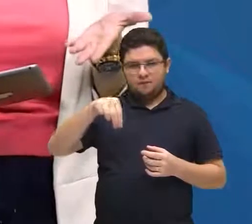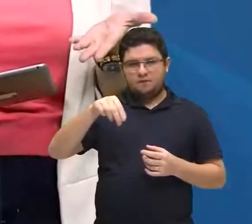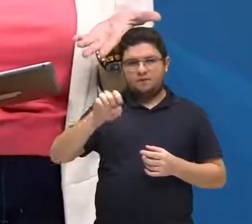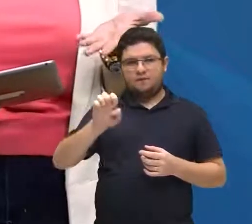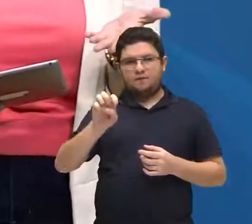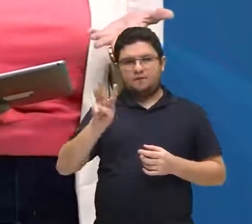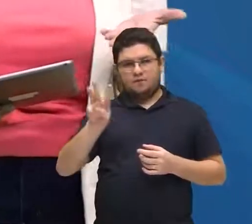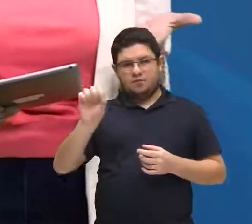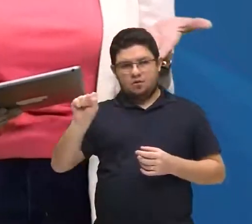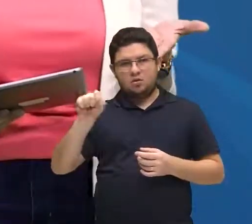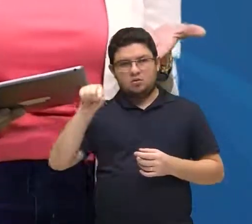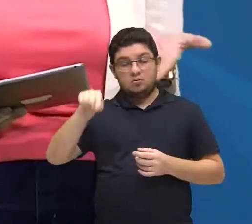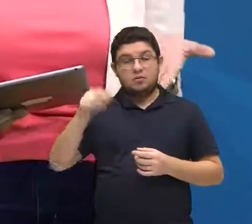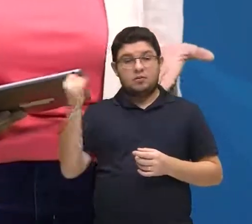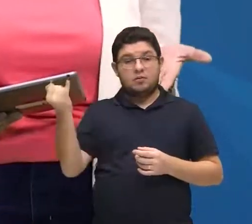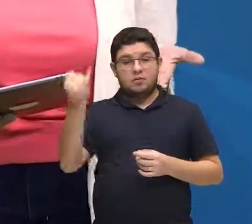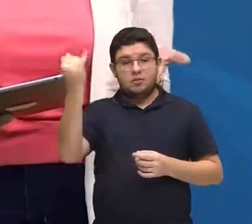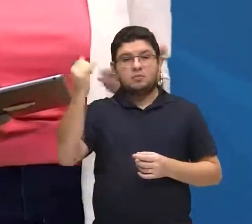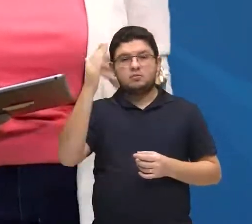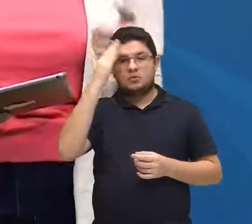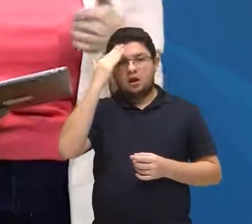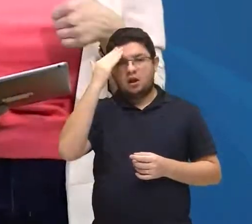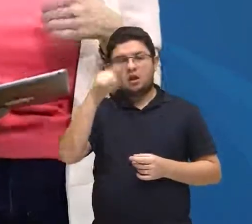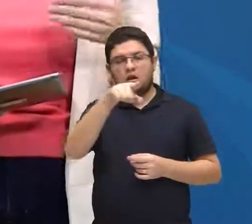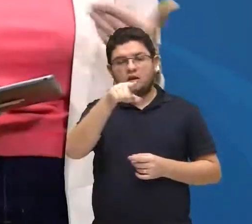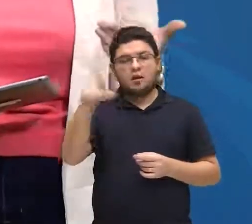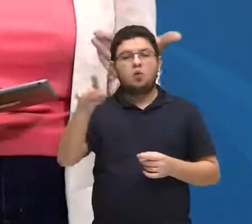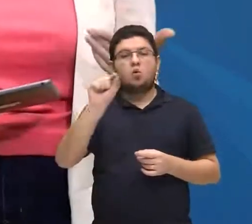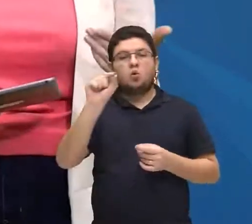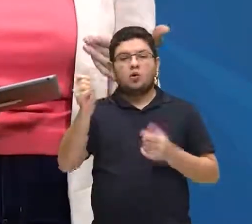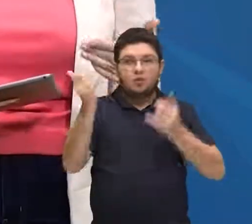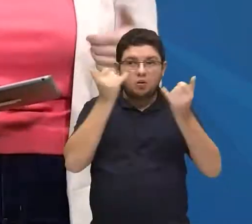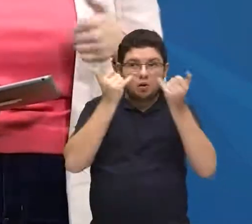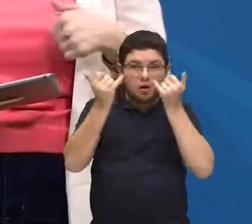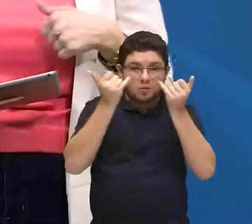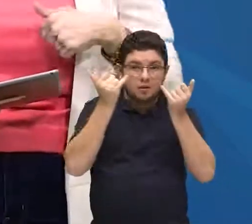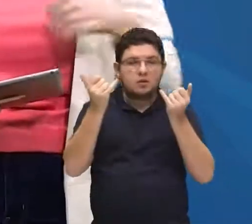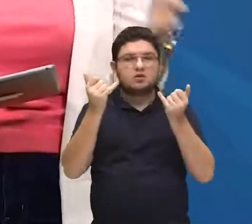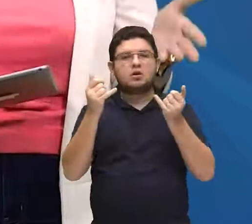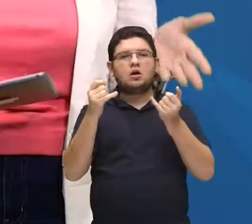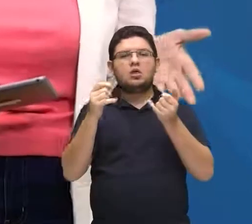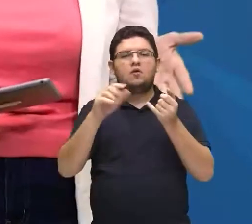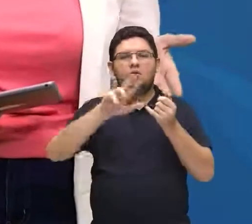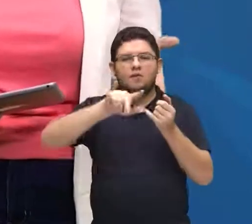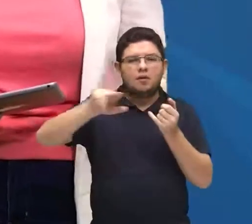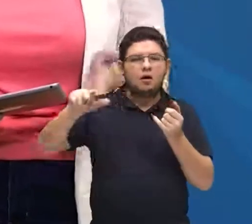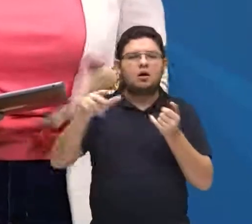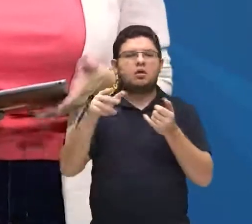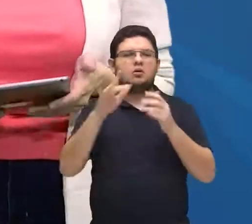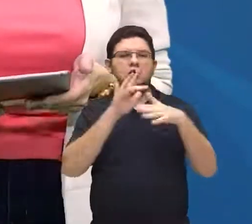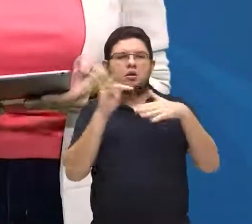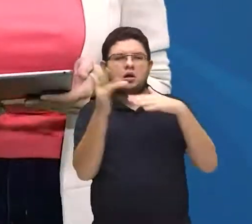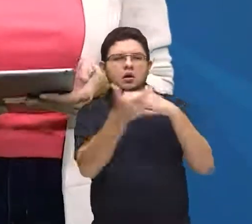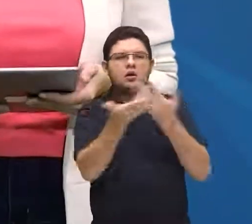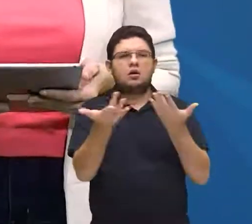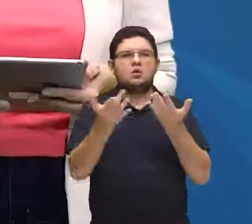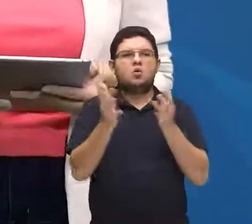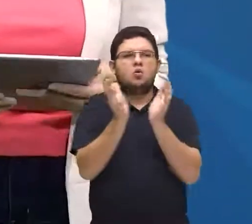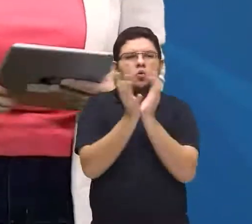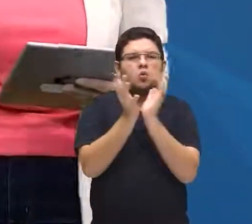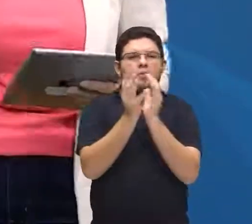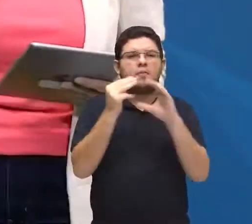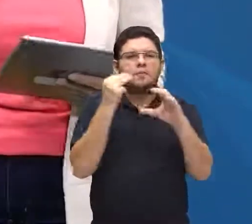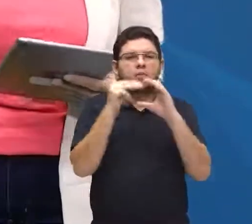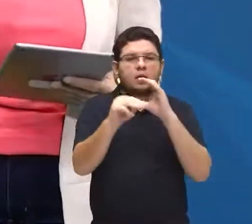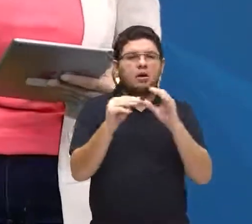nas redes sociais, como vocês acabaram de informar aqui, quanto nos grupos de mensagens, a gente pode compartilhar sem checar. Se